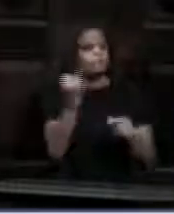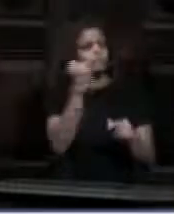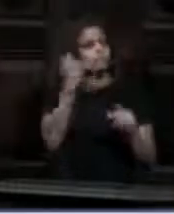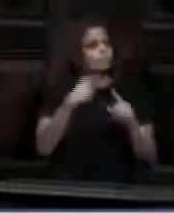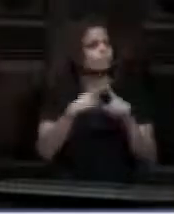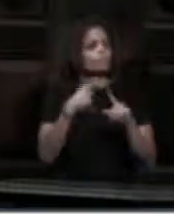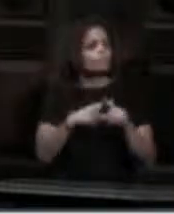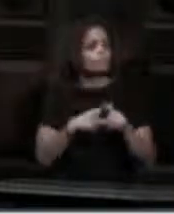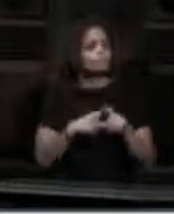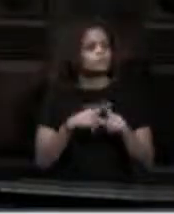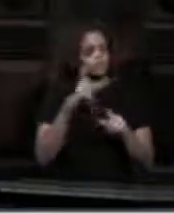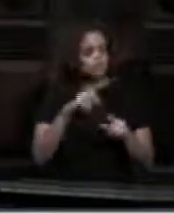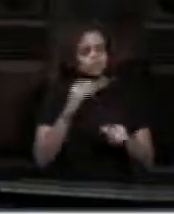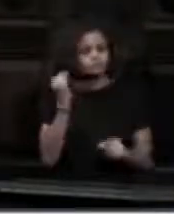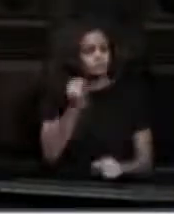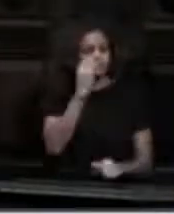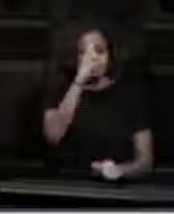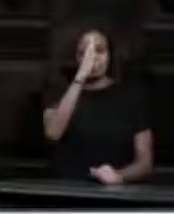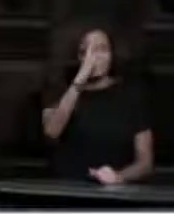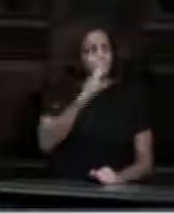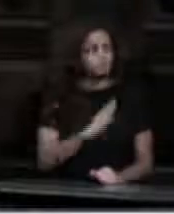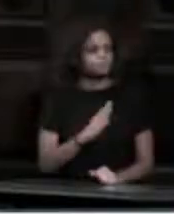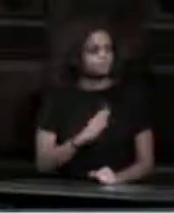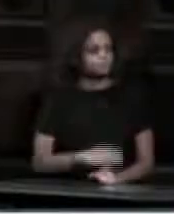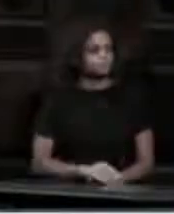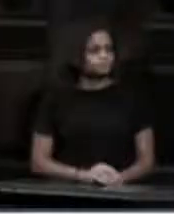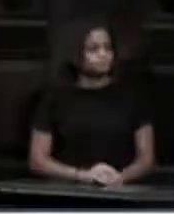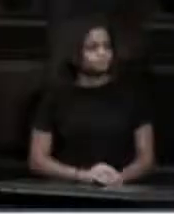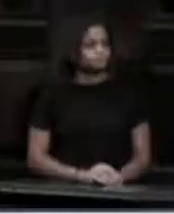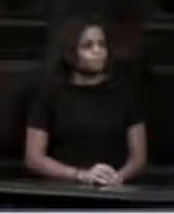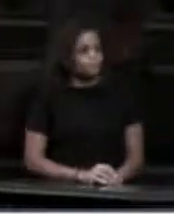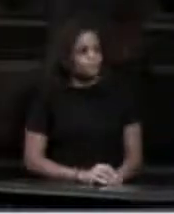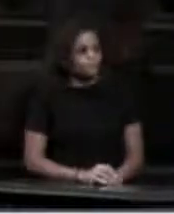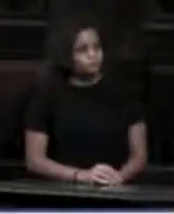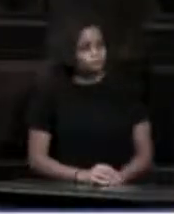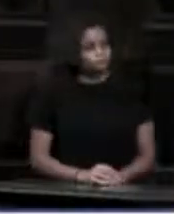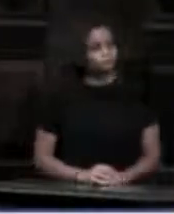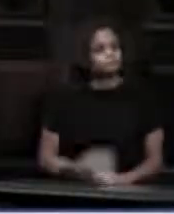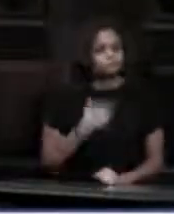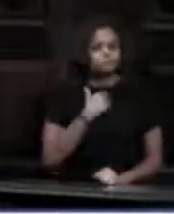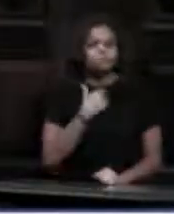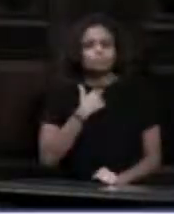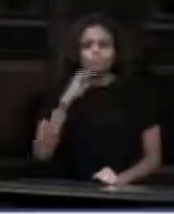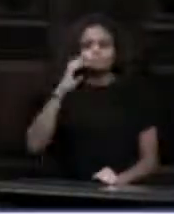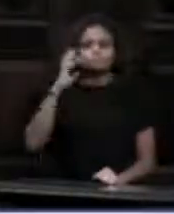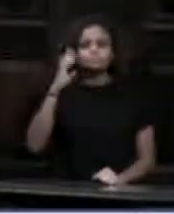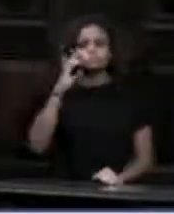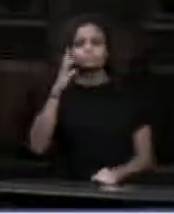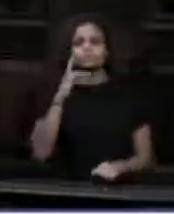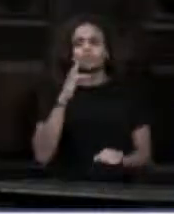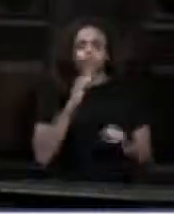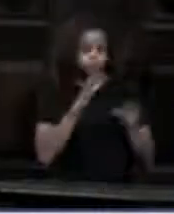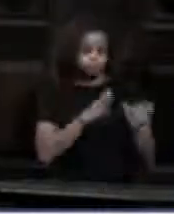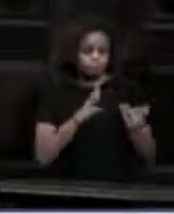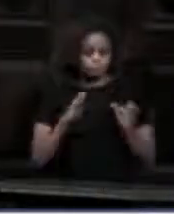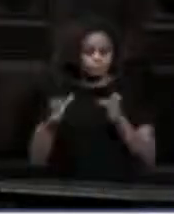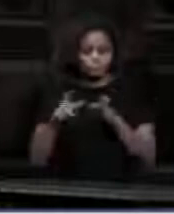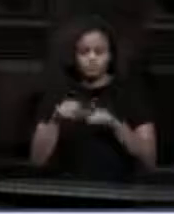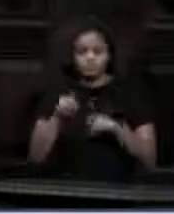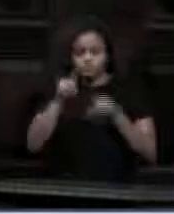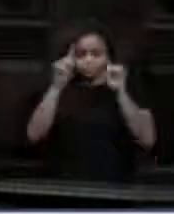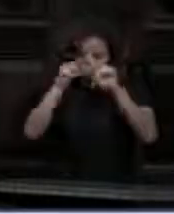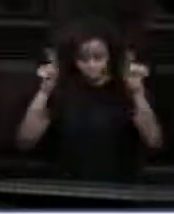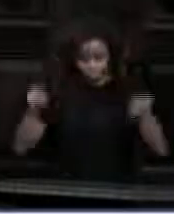um elemento fundamental. Então, não dá para a gente imaginar um processo onde servidores públicos vão